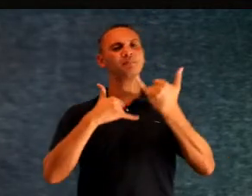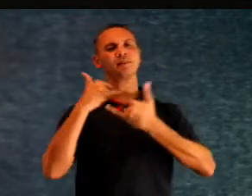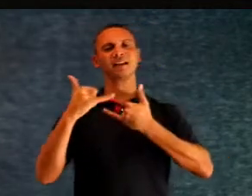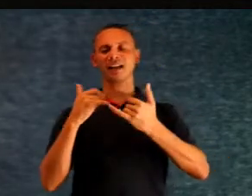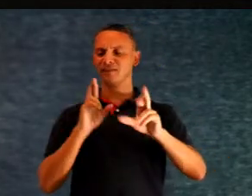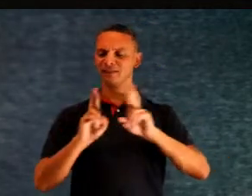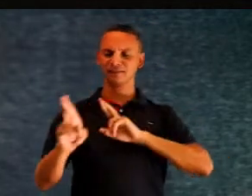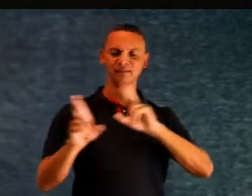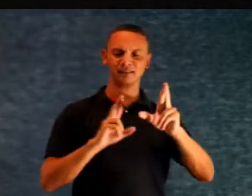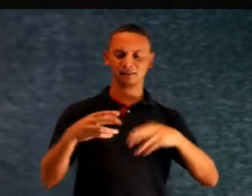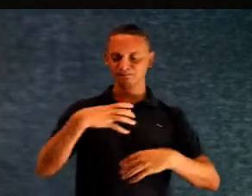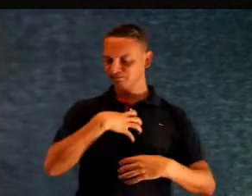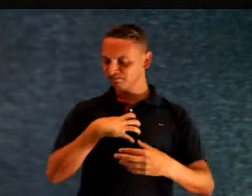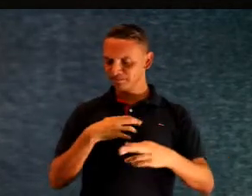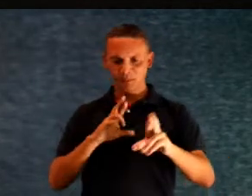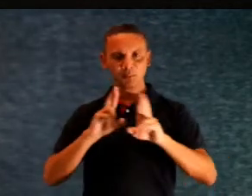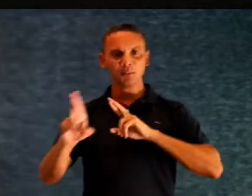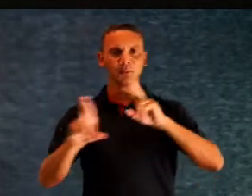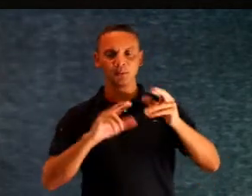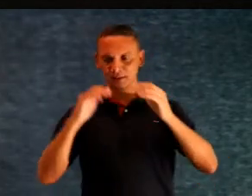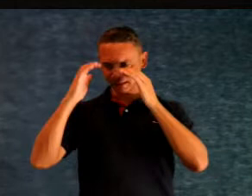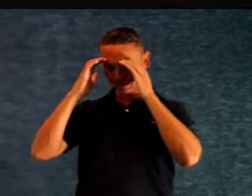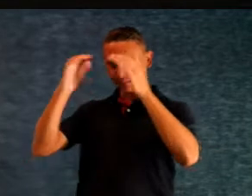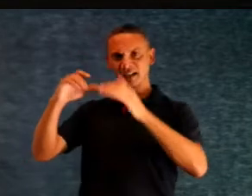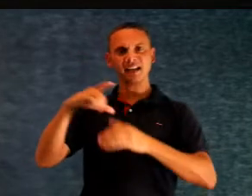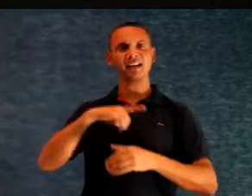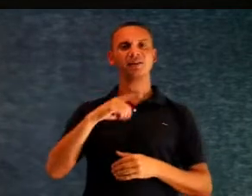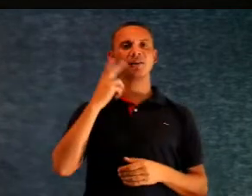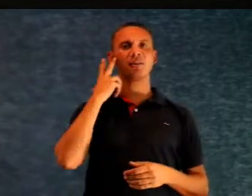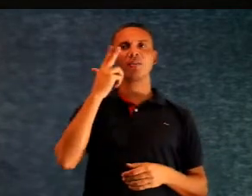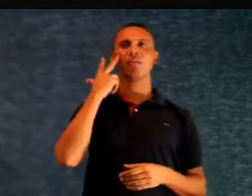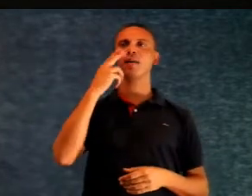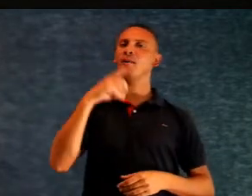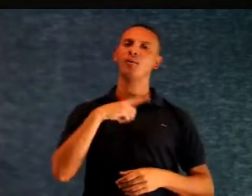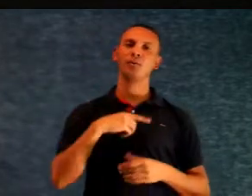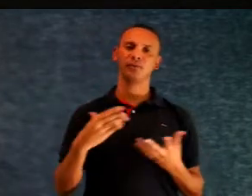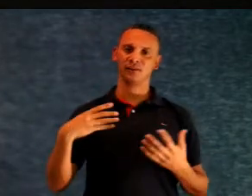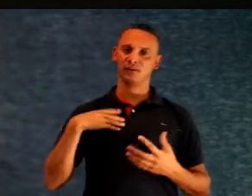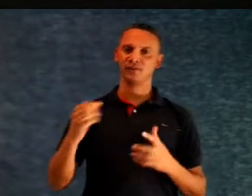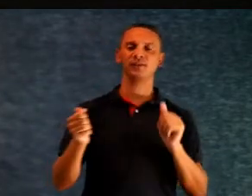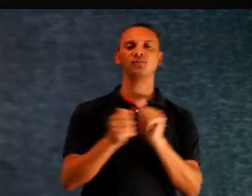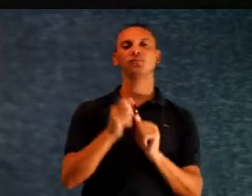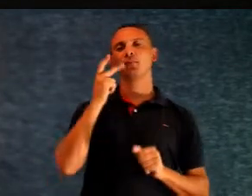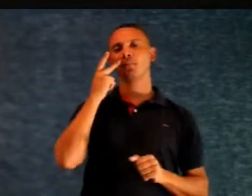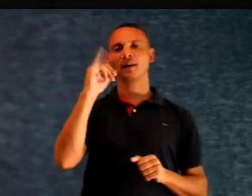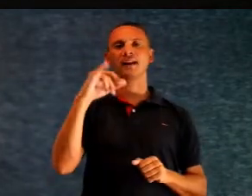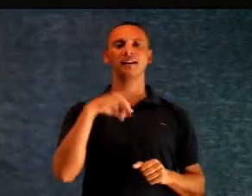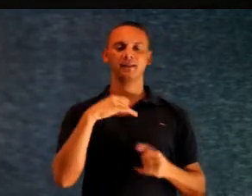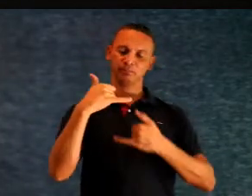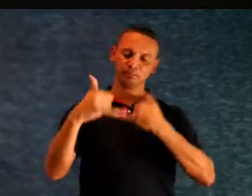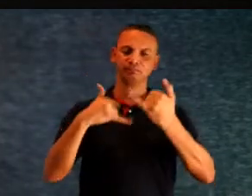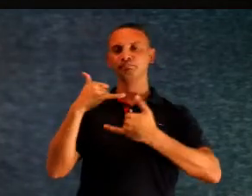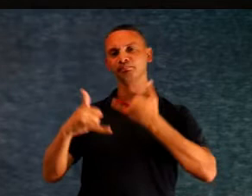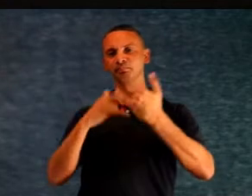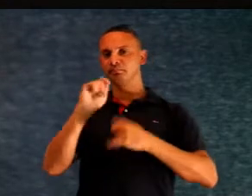estranhas, de um humor negro que desesperava minha mãe. Durante horas seguidas, papai e eu simulávamos ser mudos